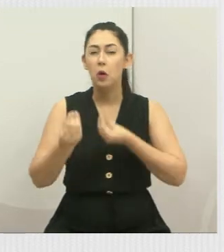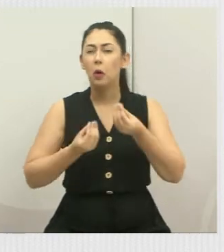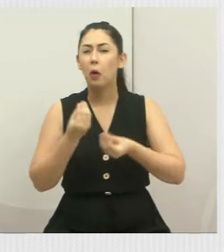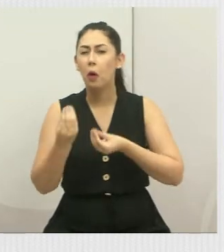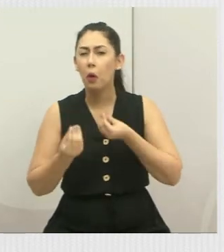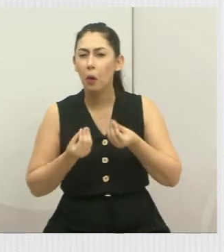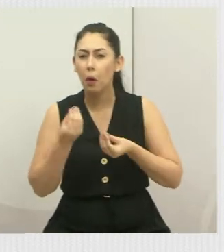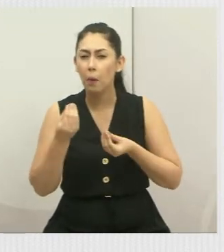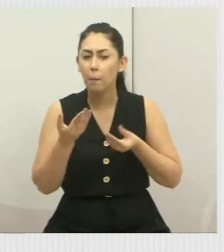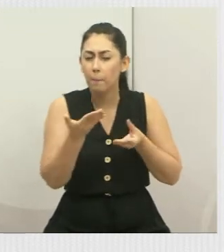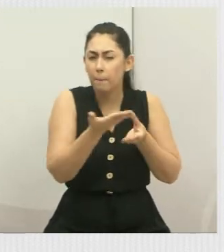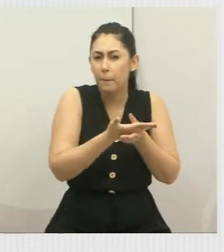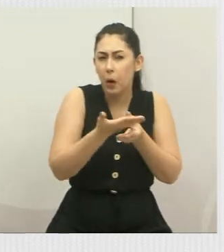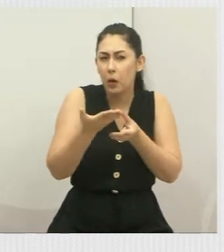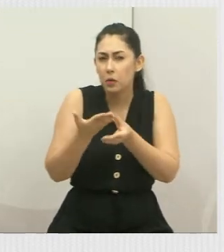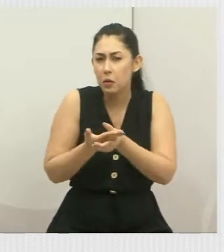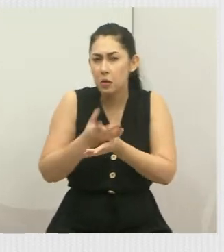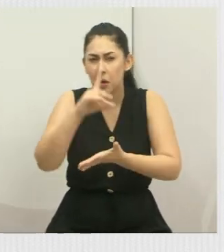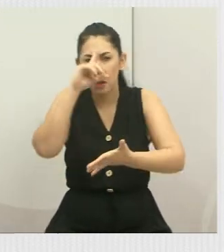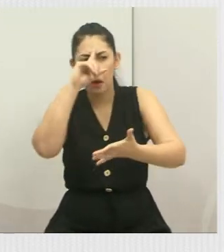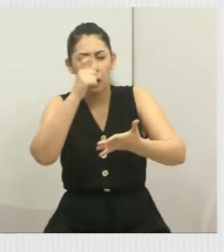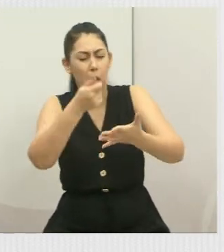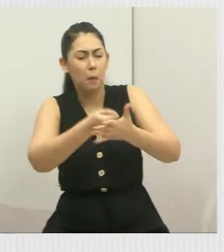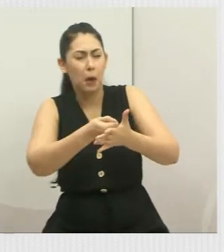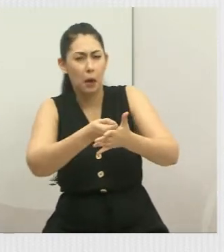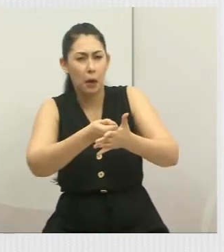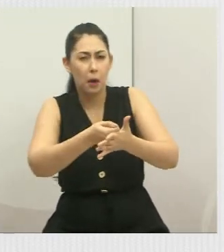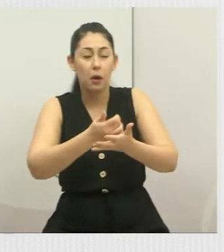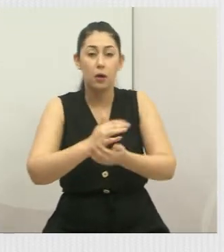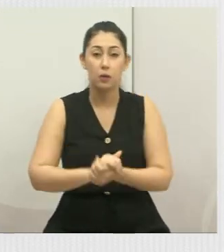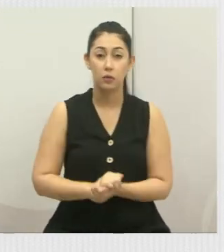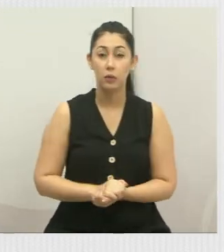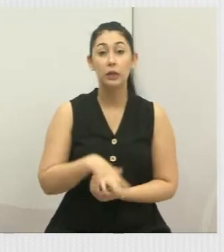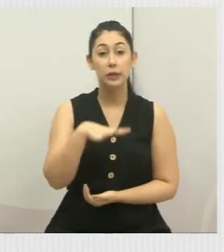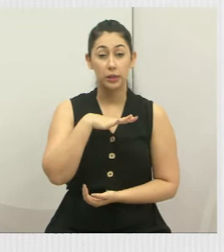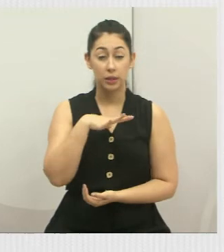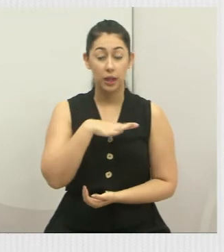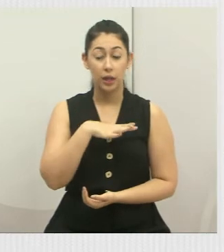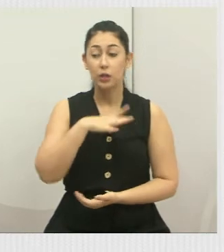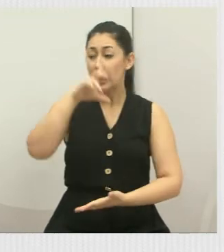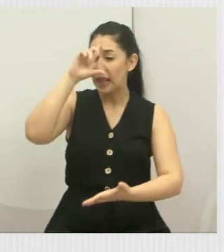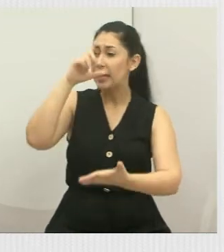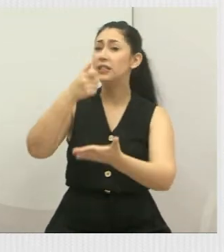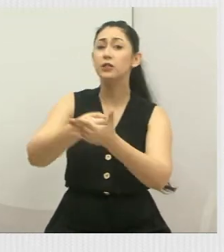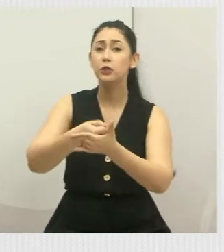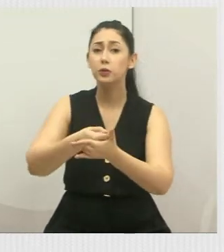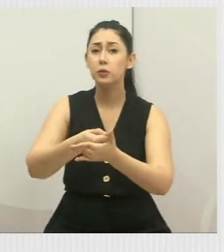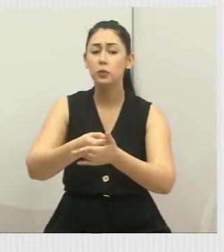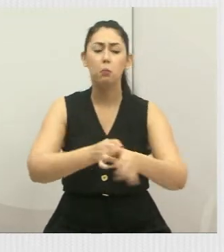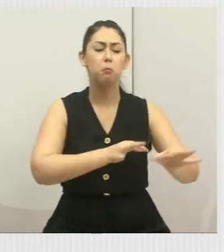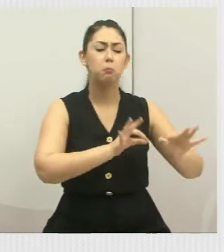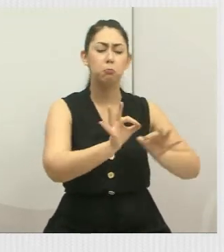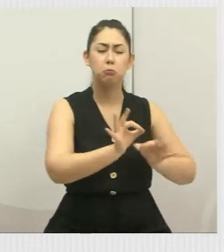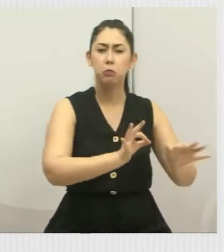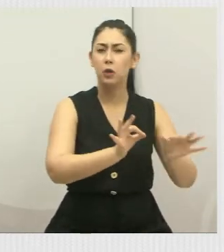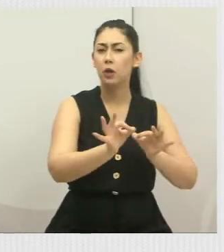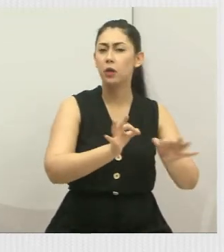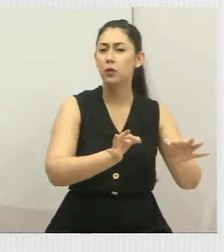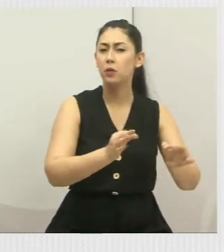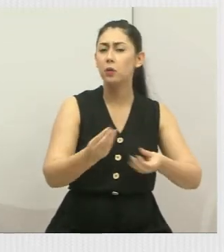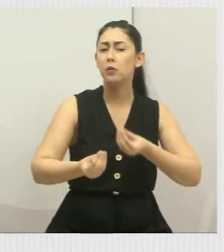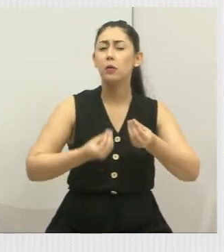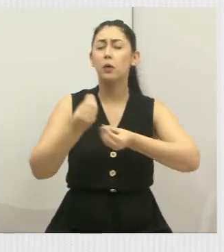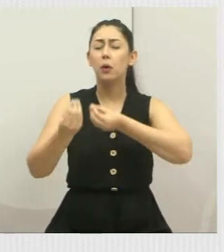decisórios institucionalizados, né, o município toma decisões através do plano de saneamento com base